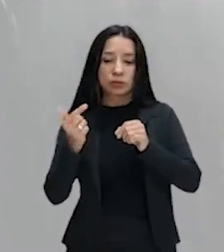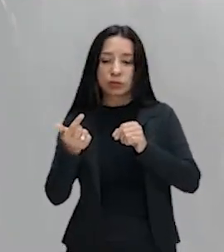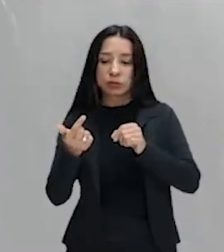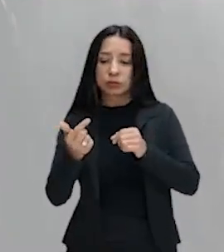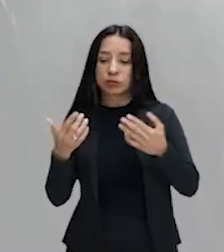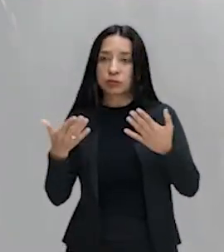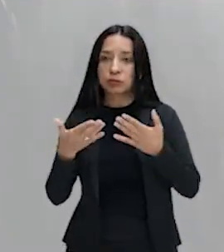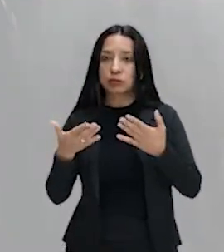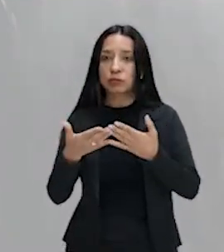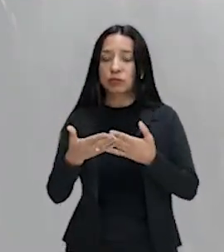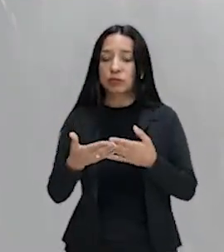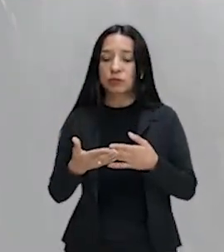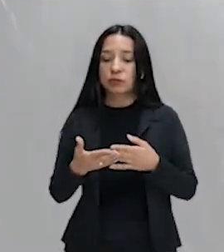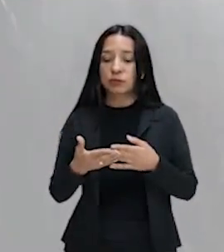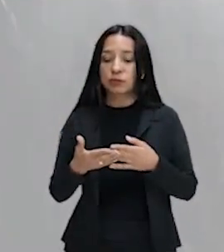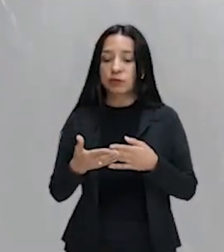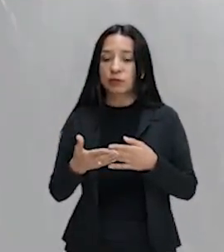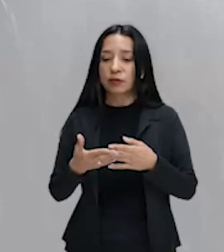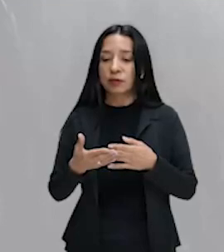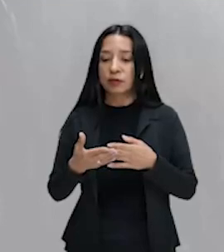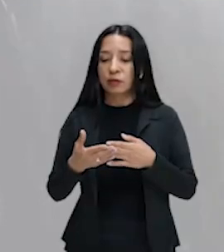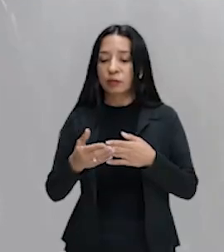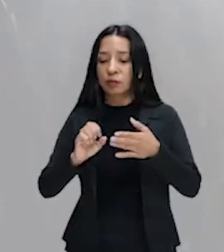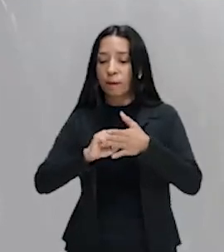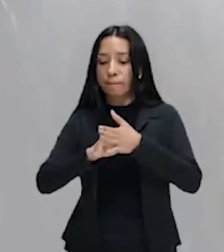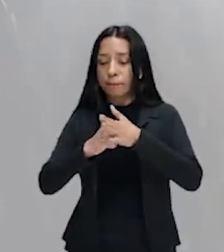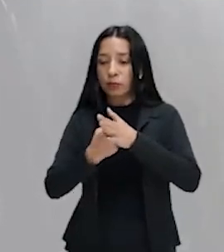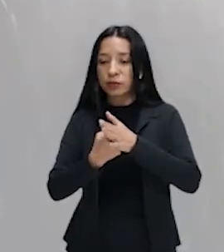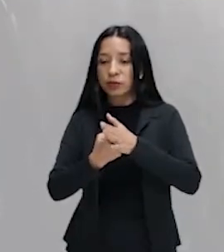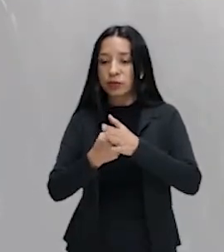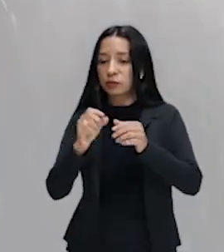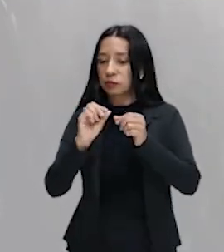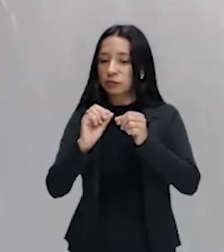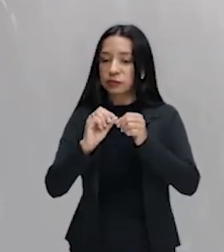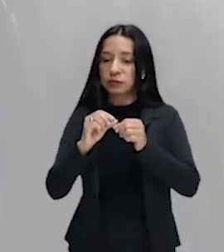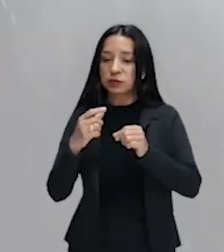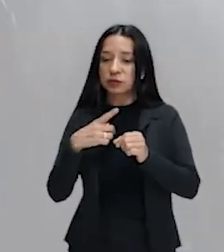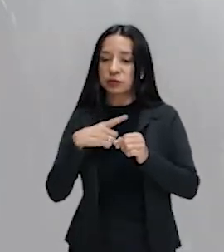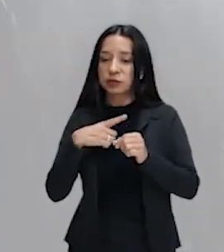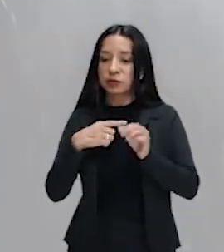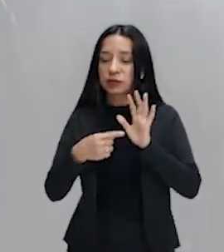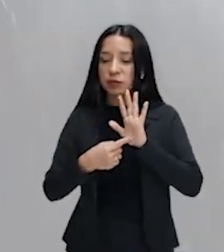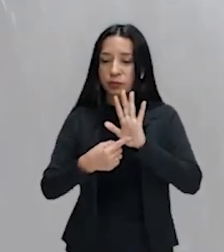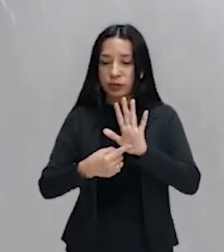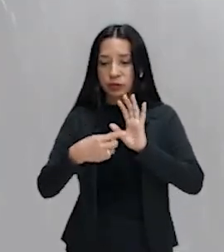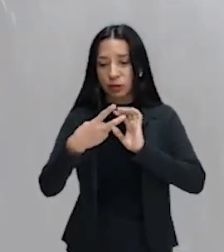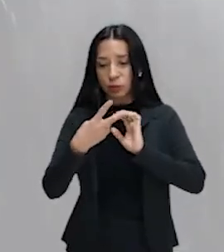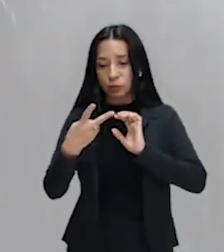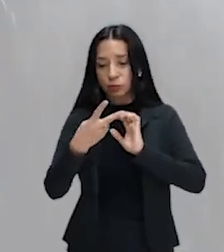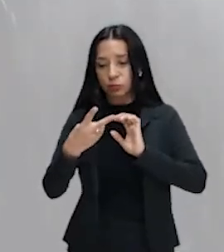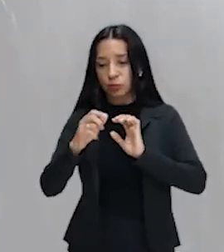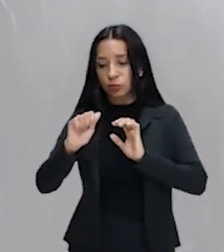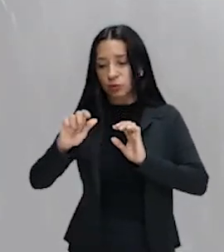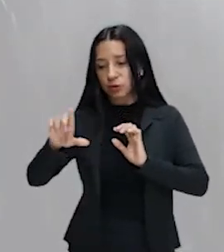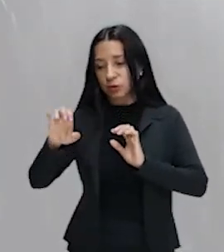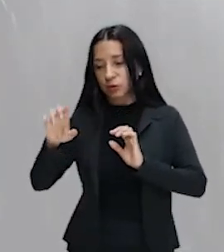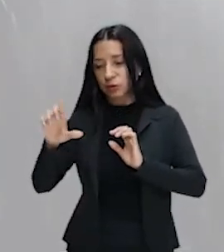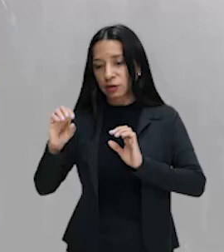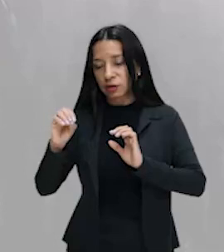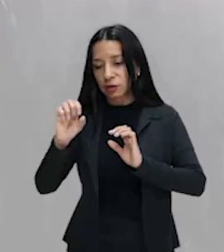caso, para ele impedir a ação do outro, ele teve que apresentar 2 alelos recessivos,